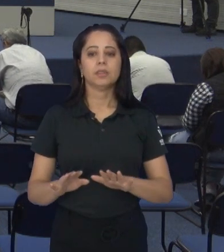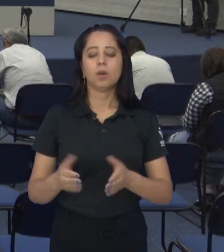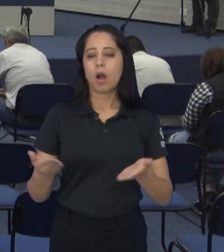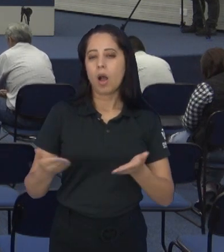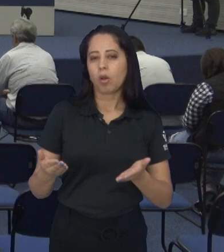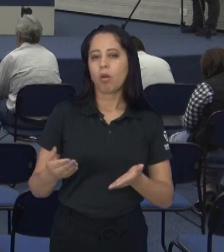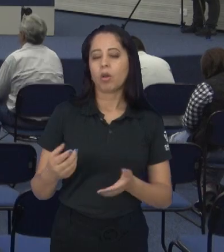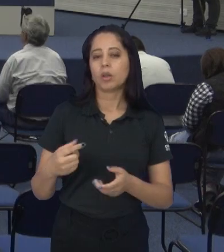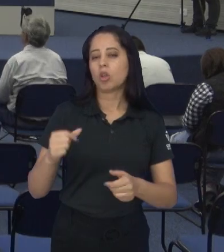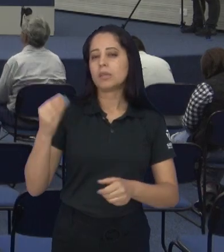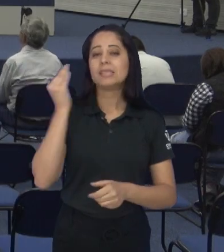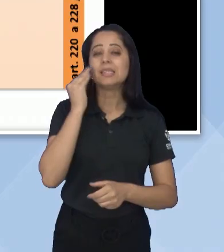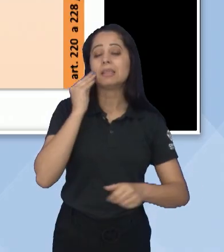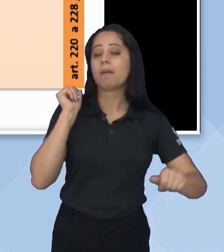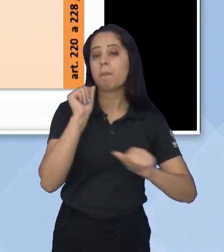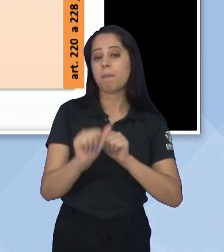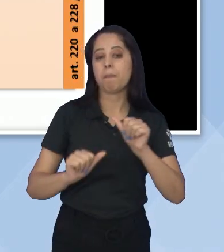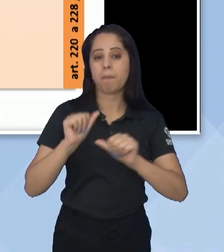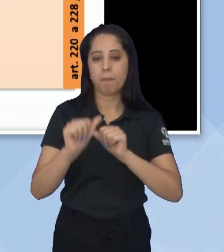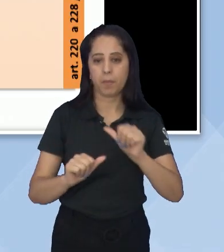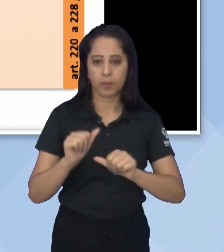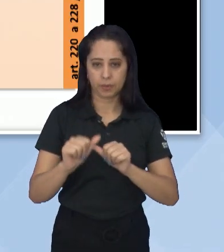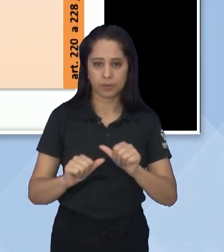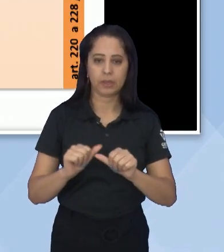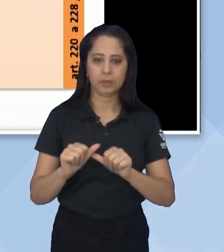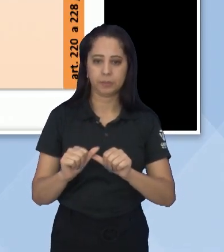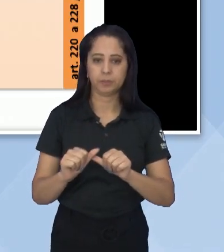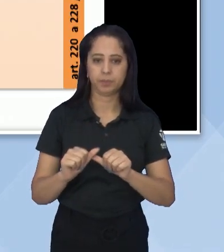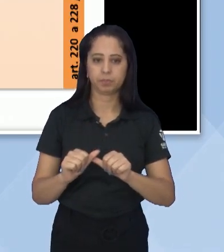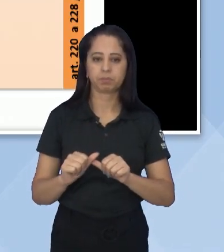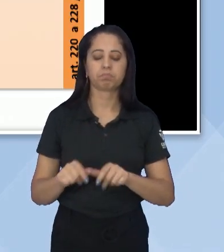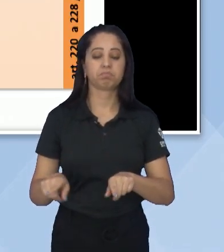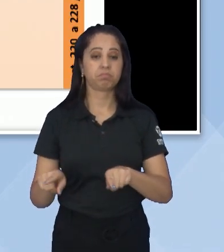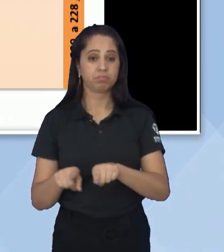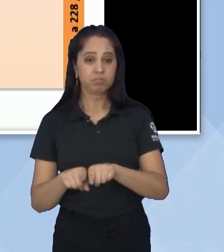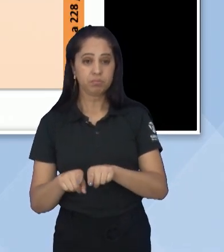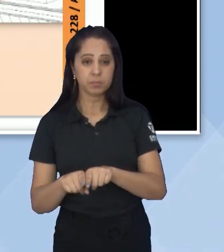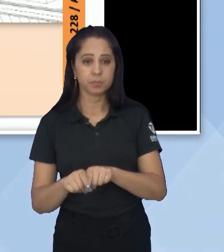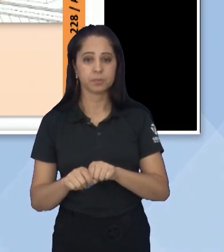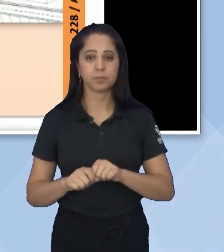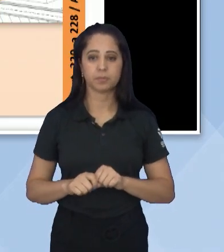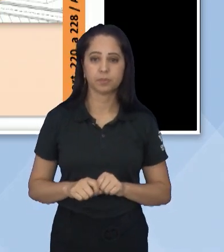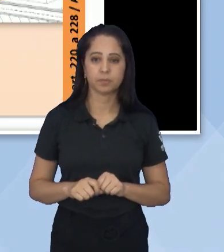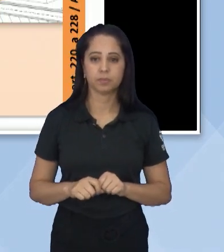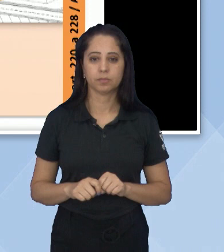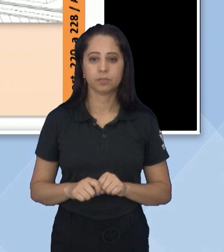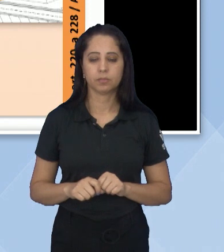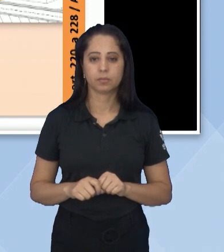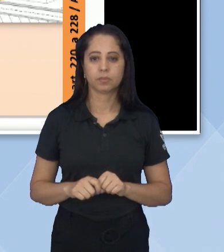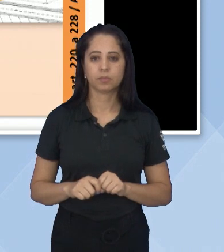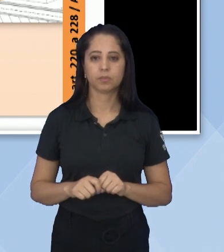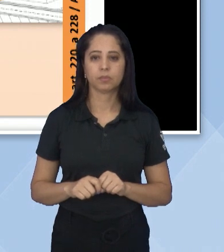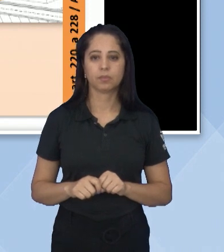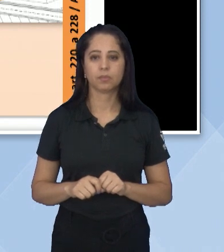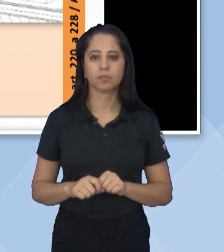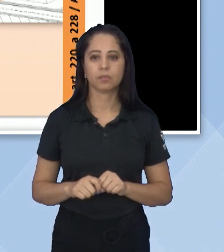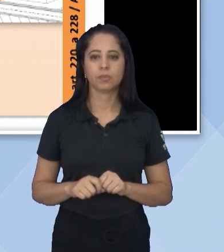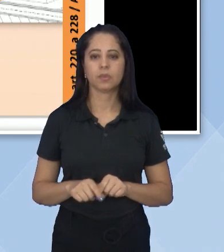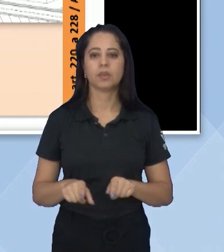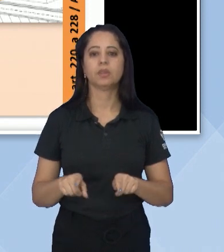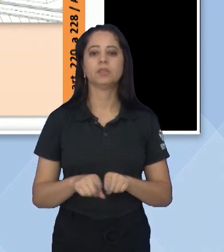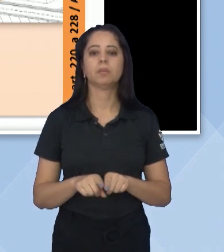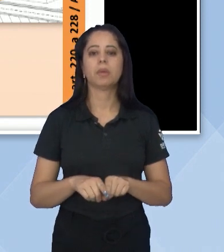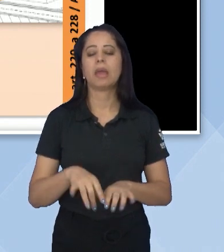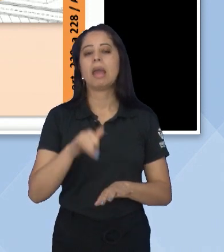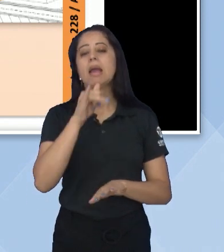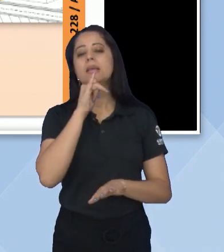tentando fazer e colocando no mínimo para que não tenha essa bula que nós falamos e a outra solução também é o seguinte